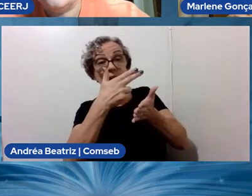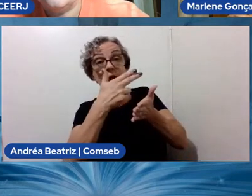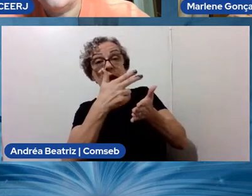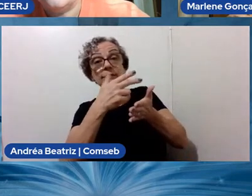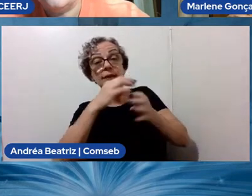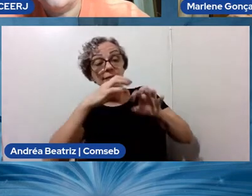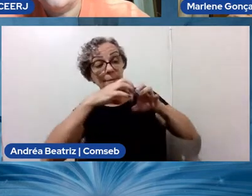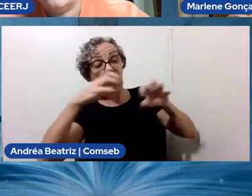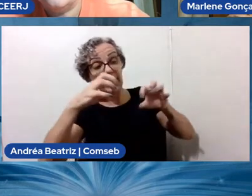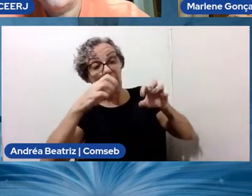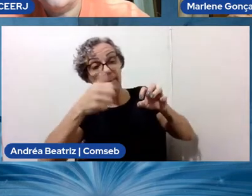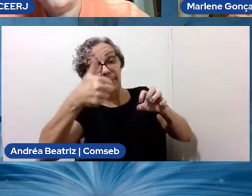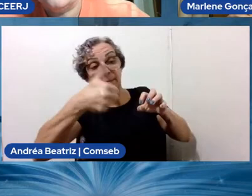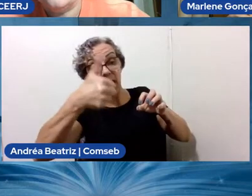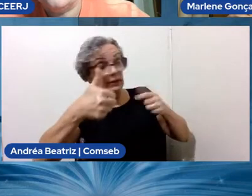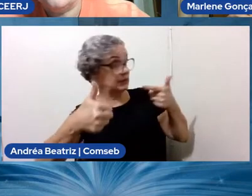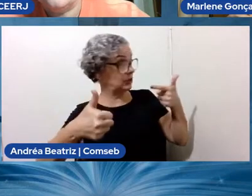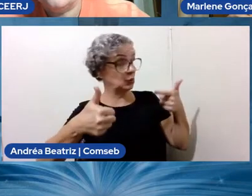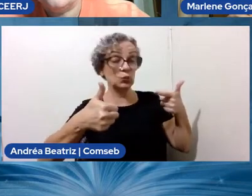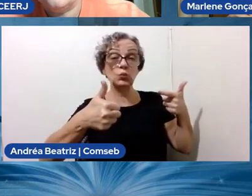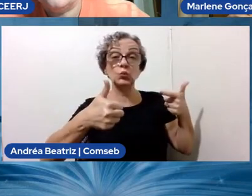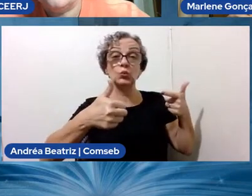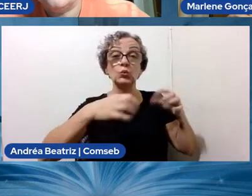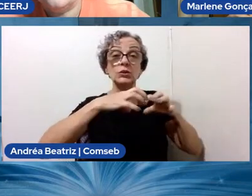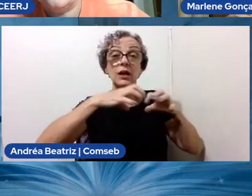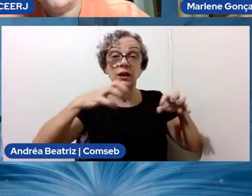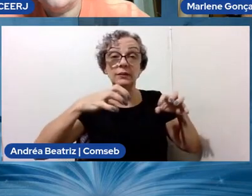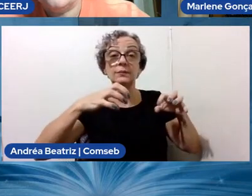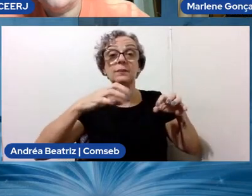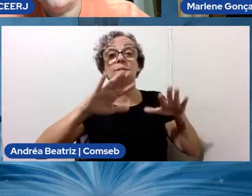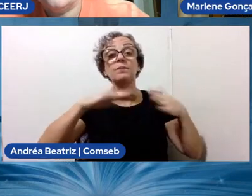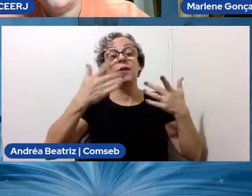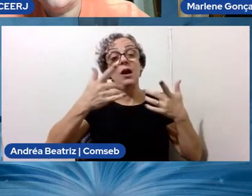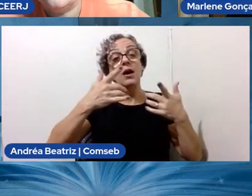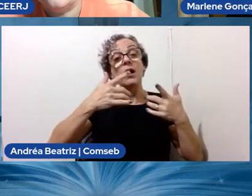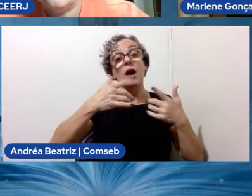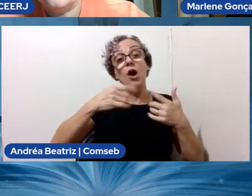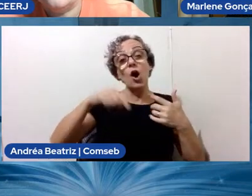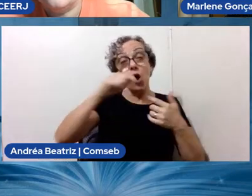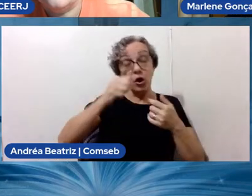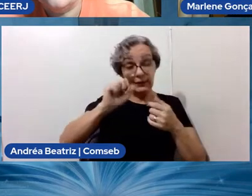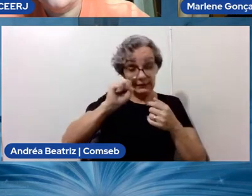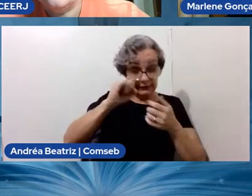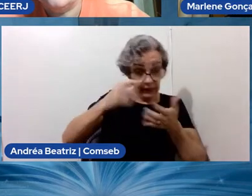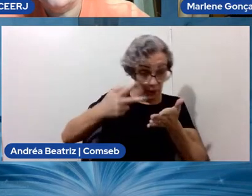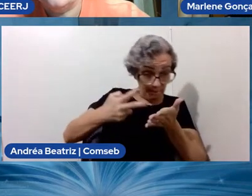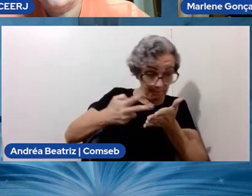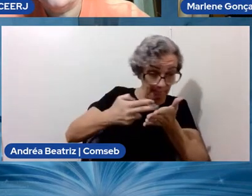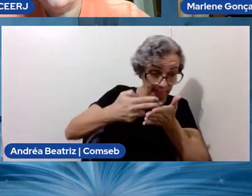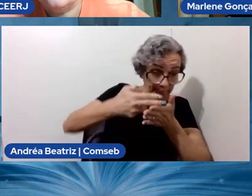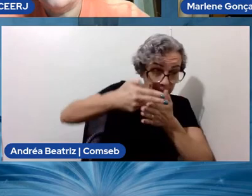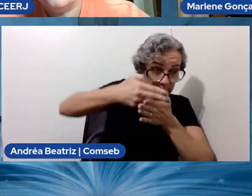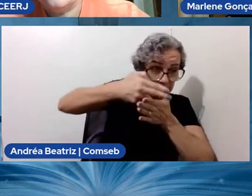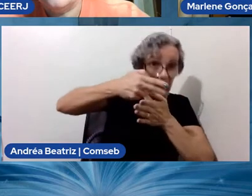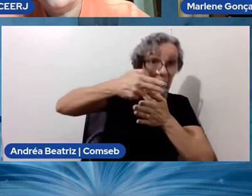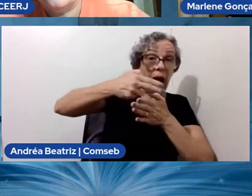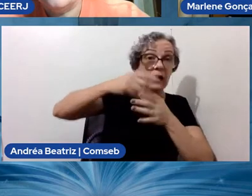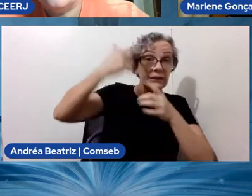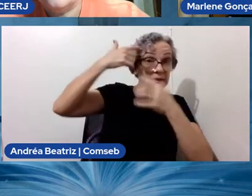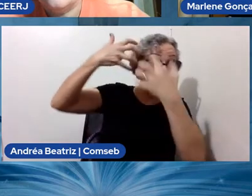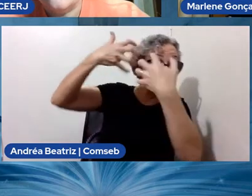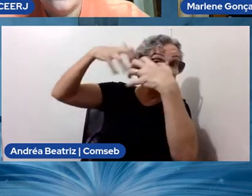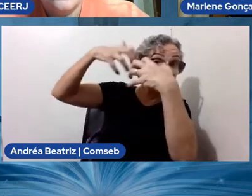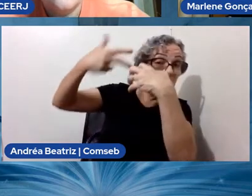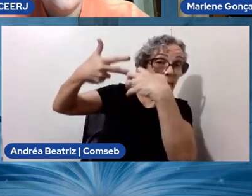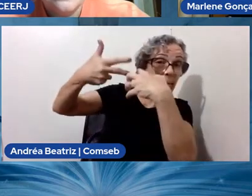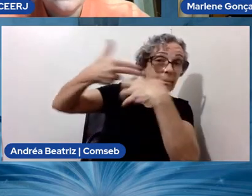você se guiava por conceitos muito básicos. Se você cortava mais um pouquinho adiante, você tinha só a fuga, a